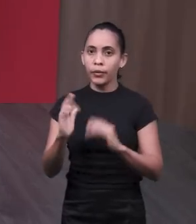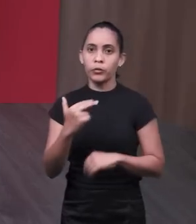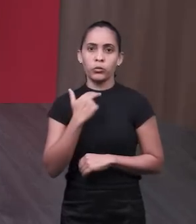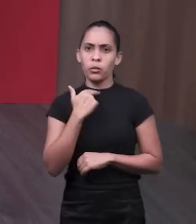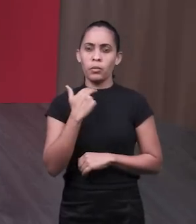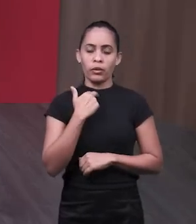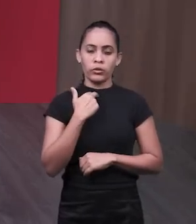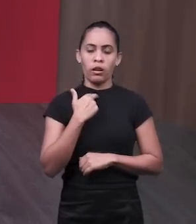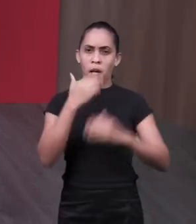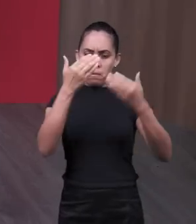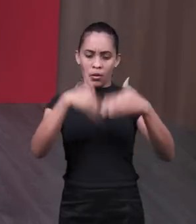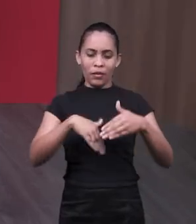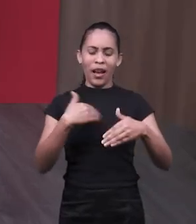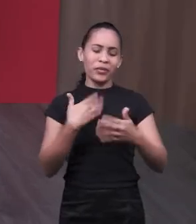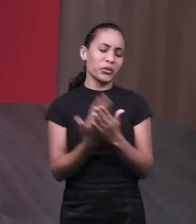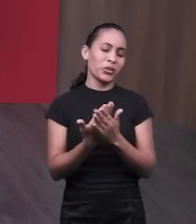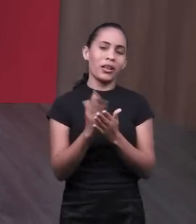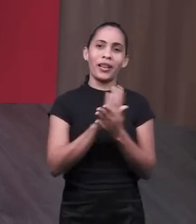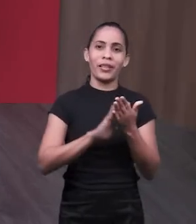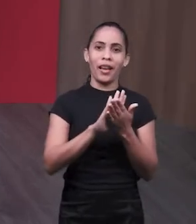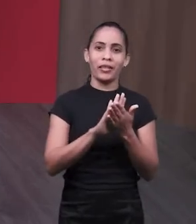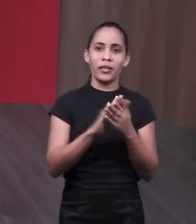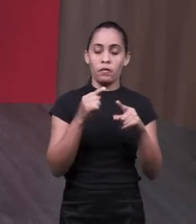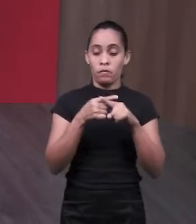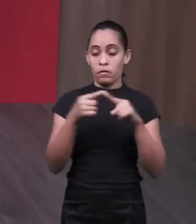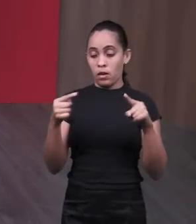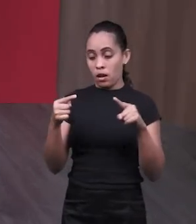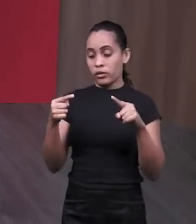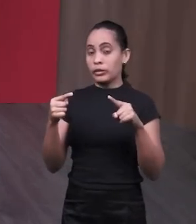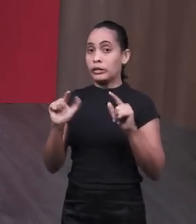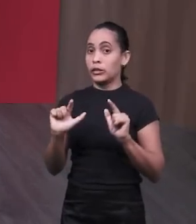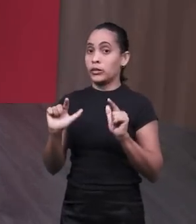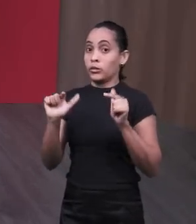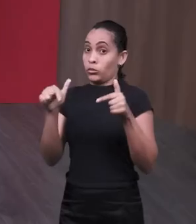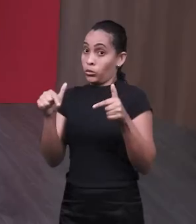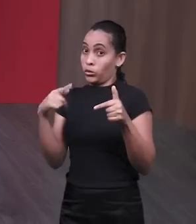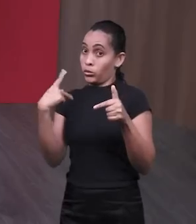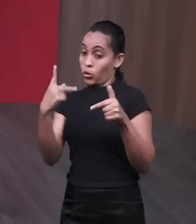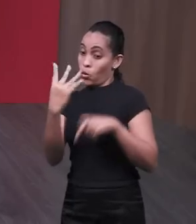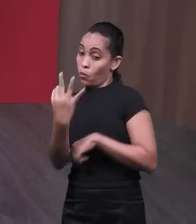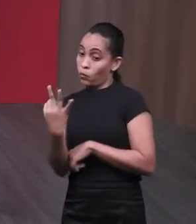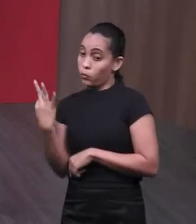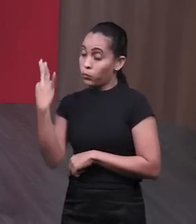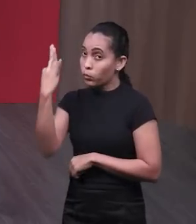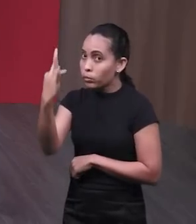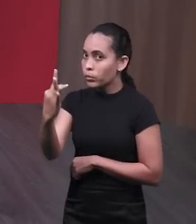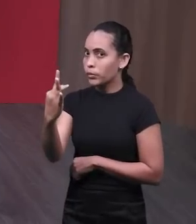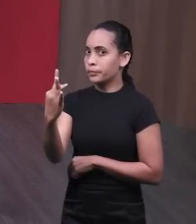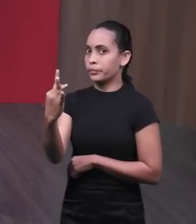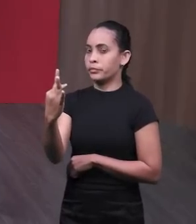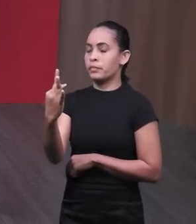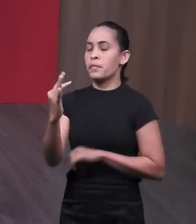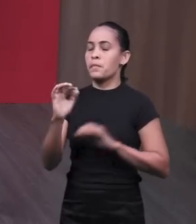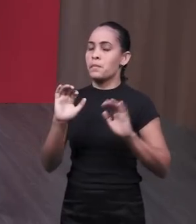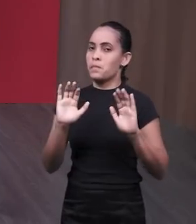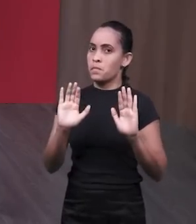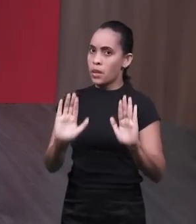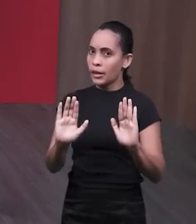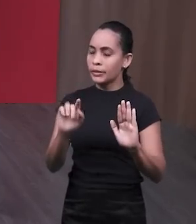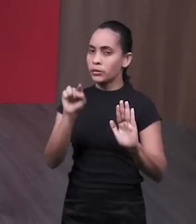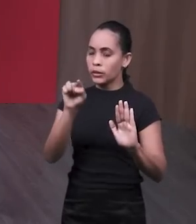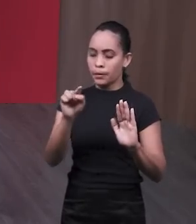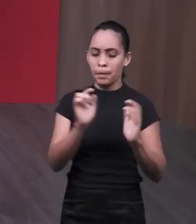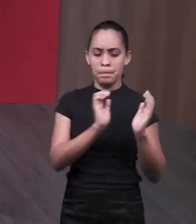pode deixar de fazer a sua parte enquanto estudante, nas suas aspirações futuras. Agora, ele